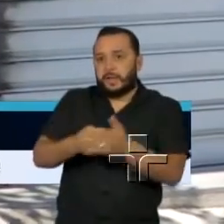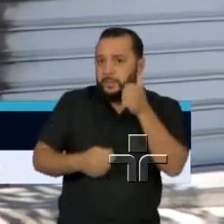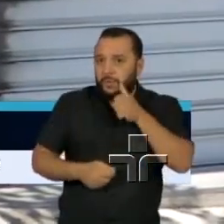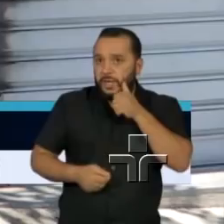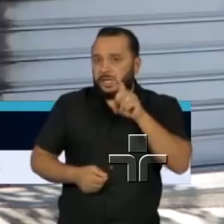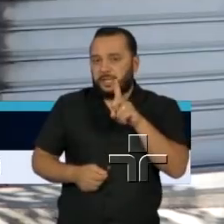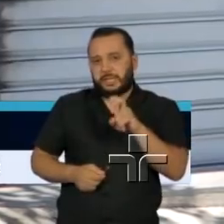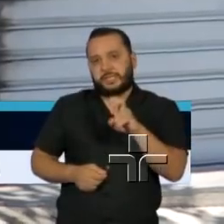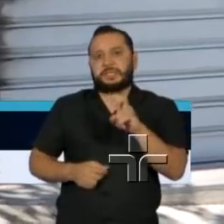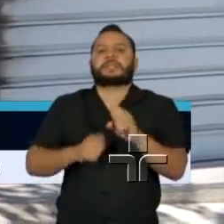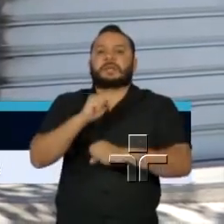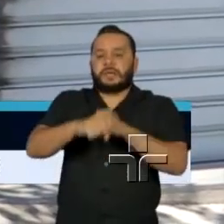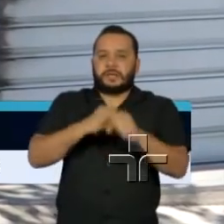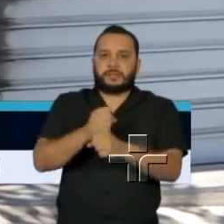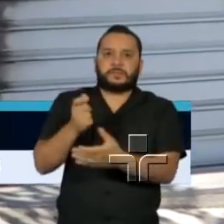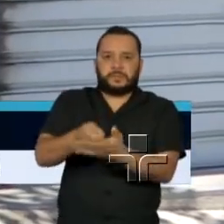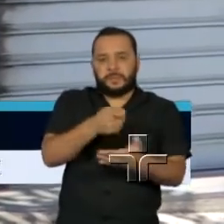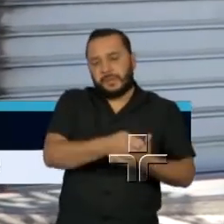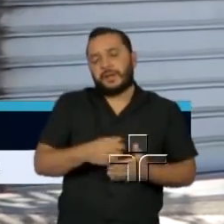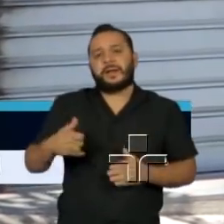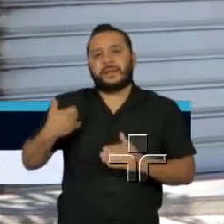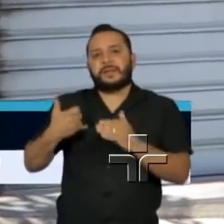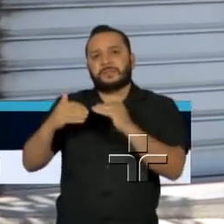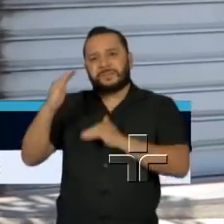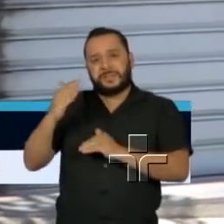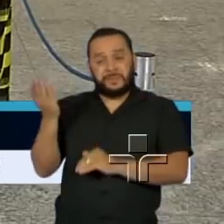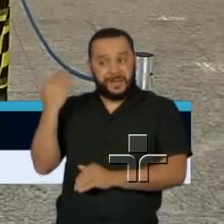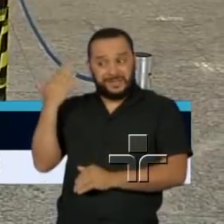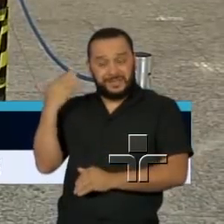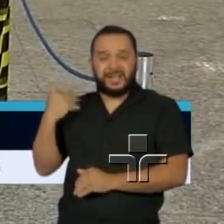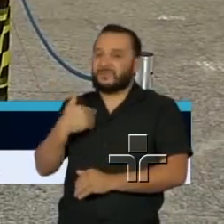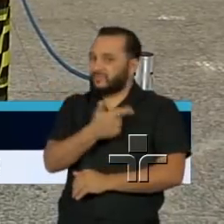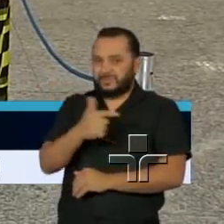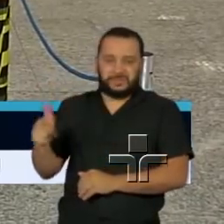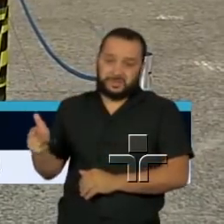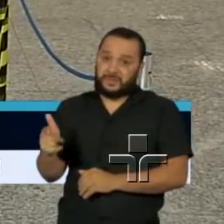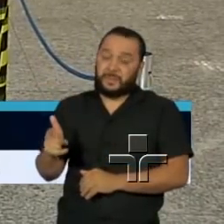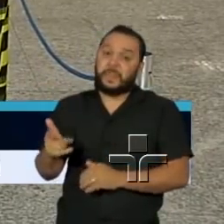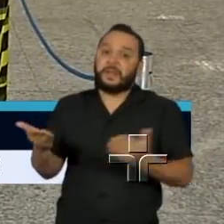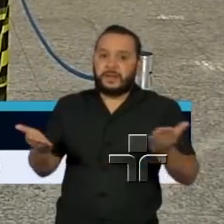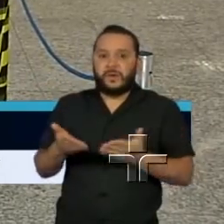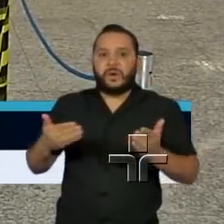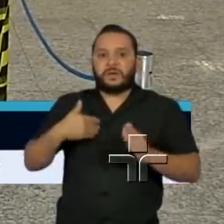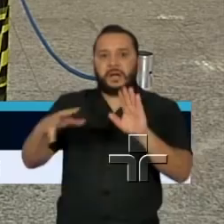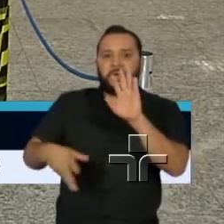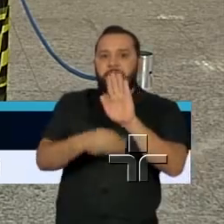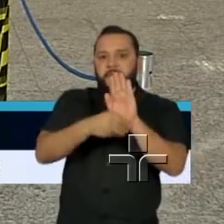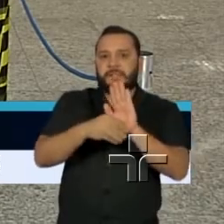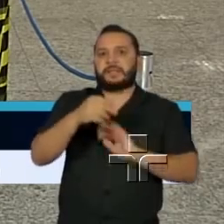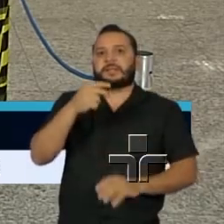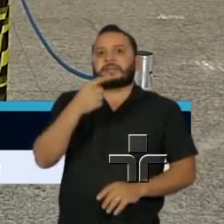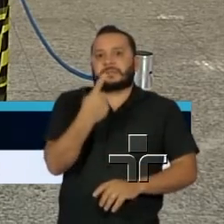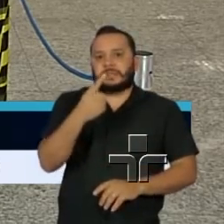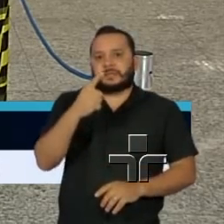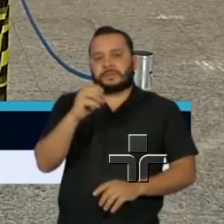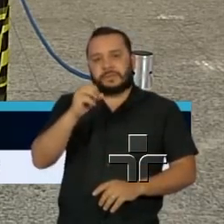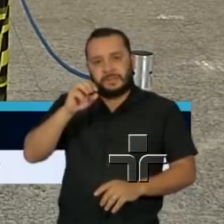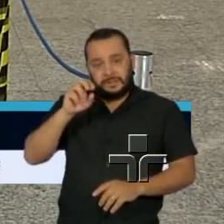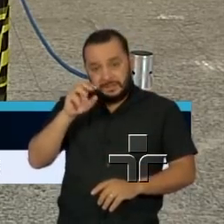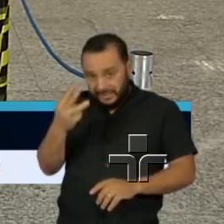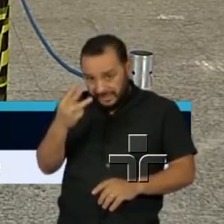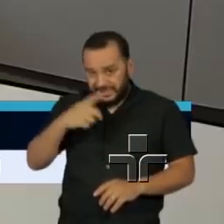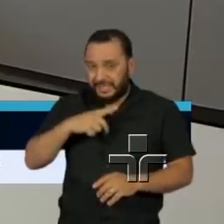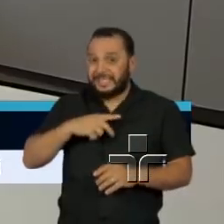de contribuição. Essa idade mínima não existia no sistema anterior. A emenda 103 também trouxe 5 regras de